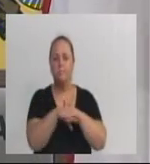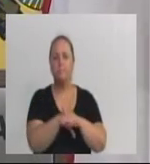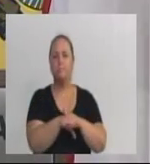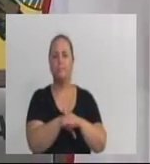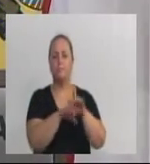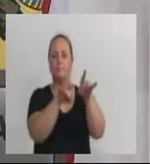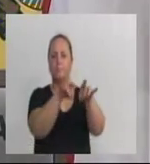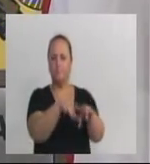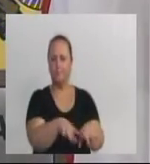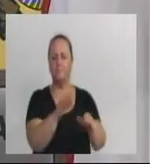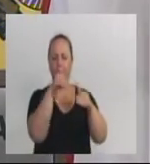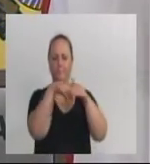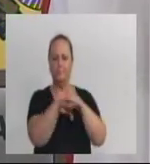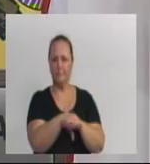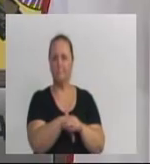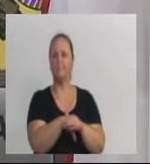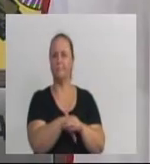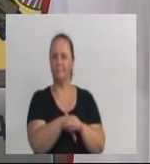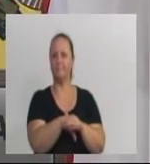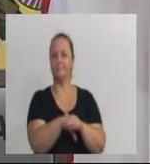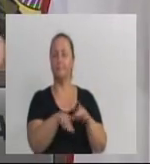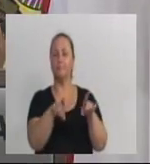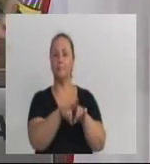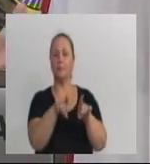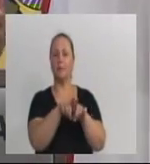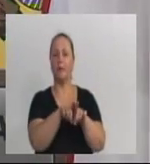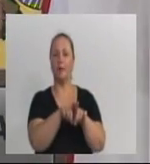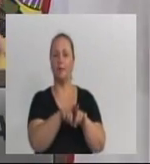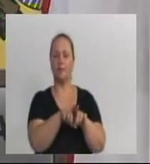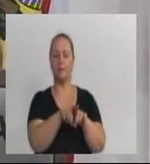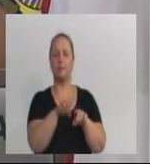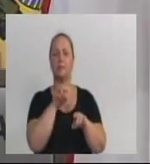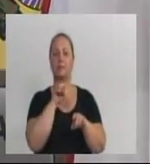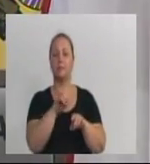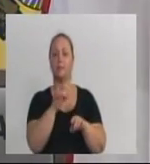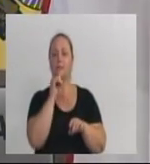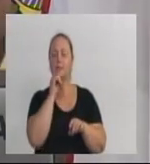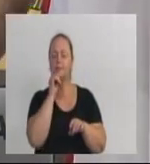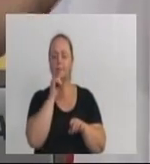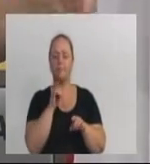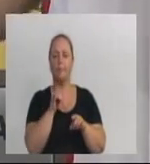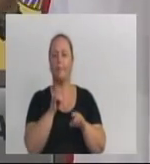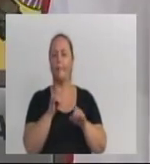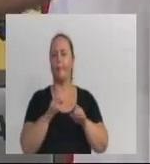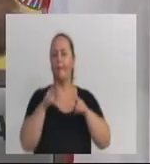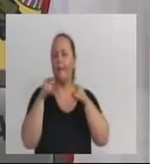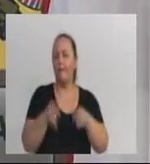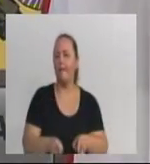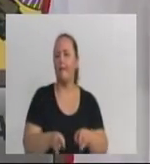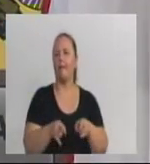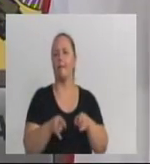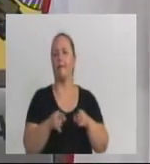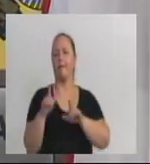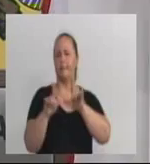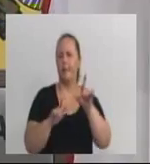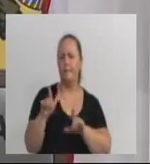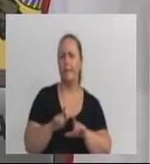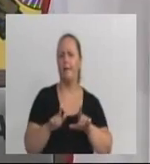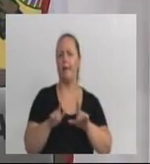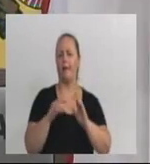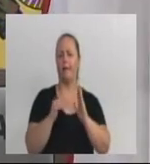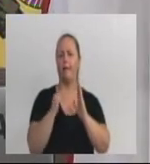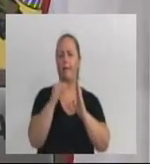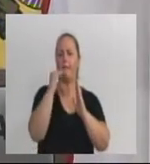depositados, armazenados os móveis usados de boa qualidade, que poderia, inclusive, ficar depositados em algum